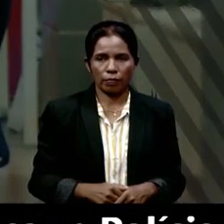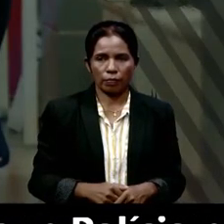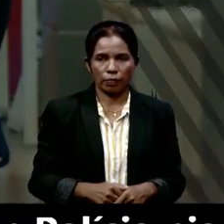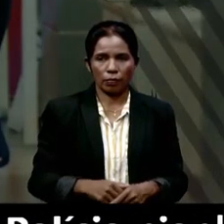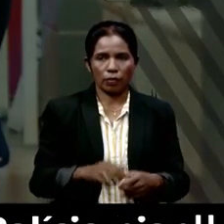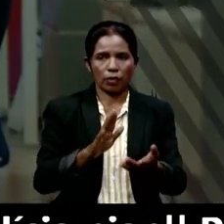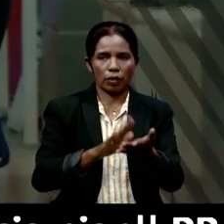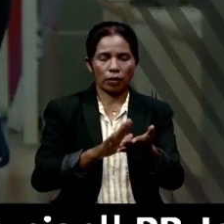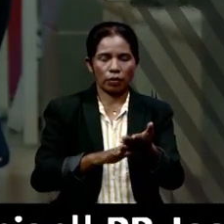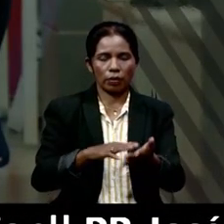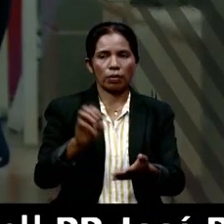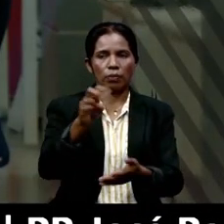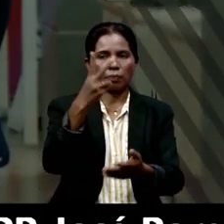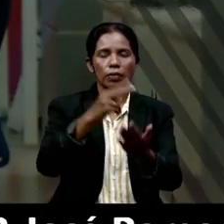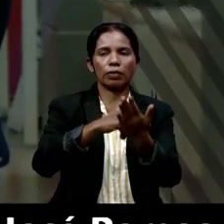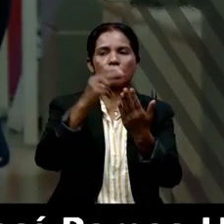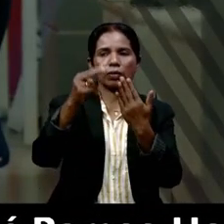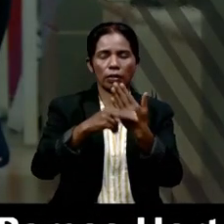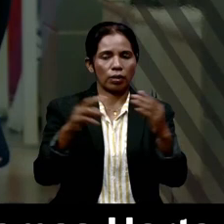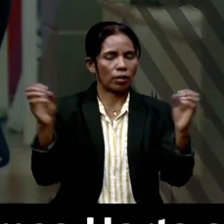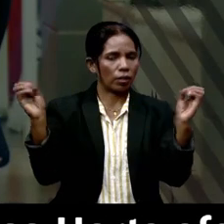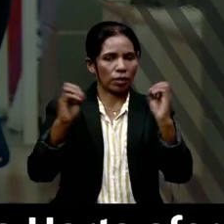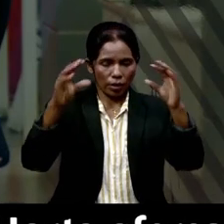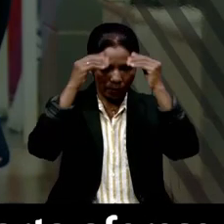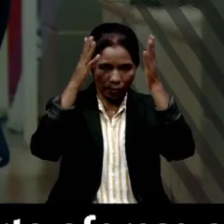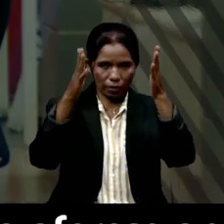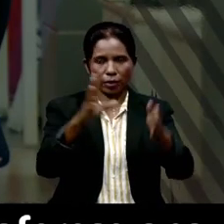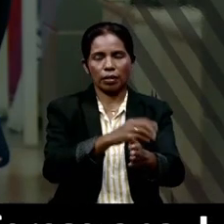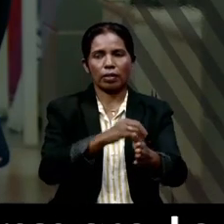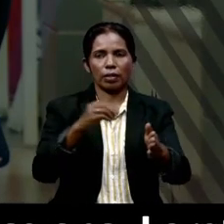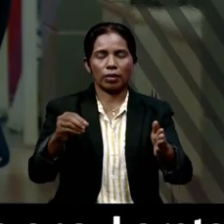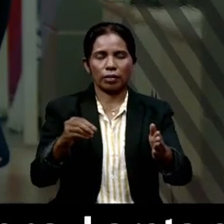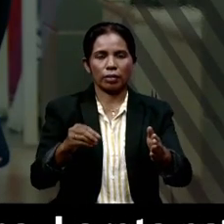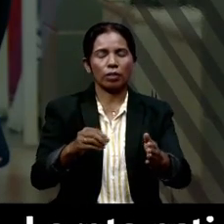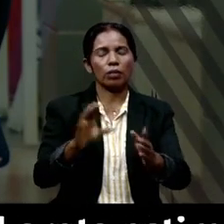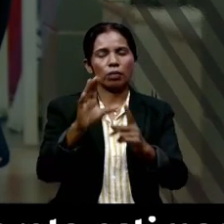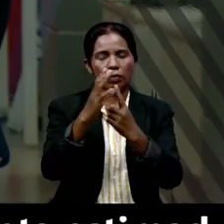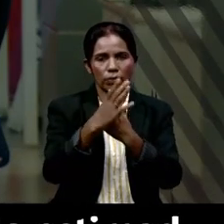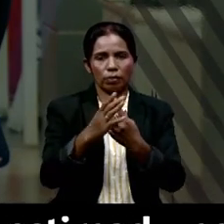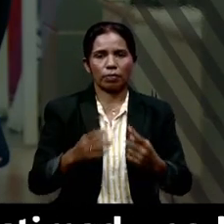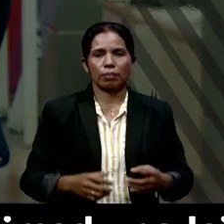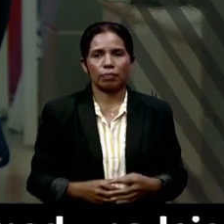Escola Secundaria Federal 12 de novembro leia professores de matéria temas literatura no cultura.